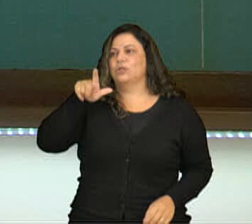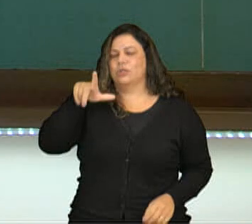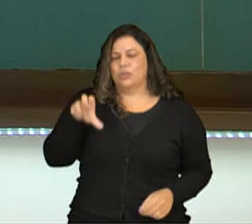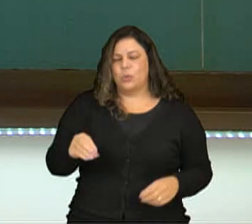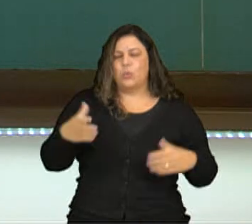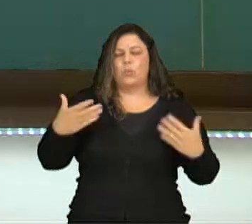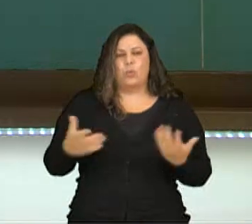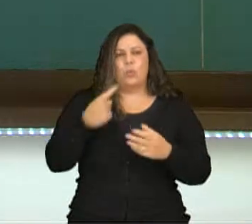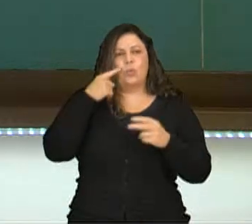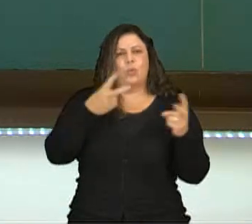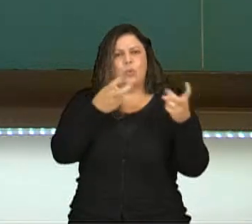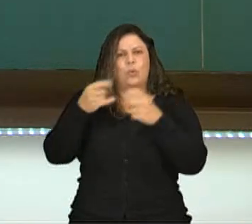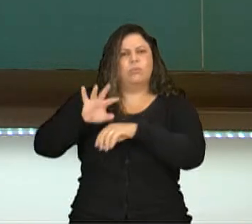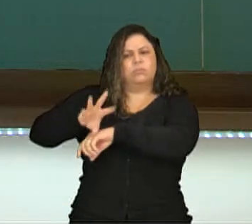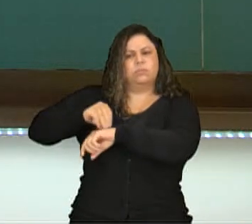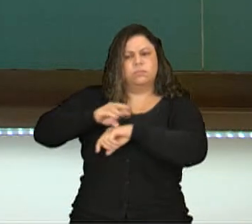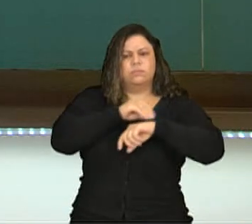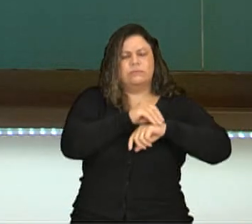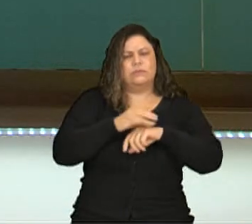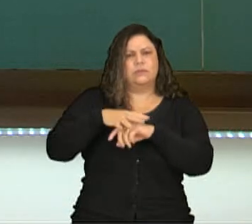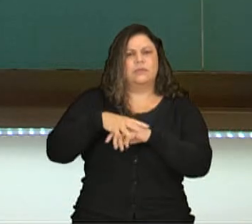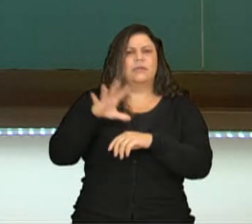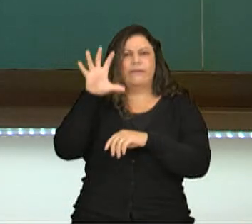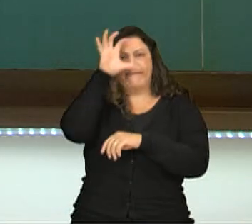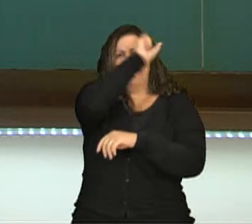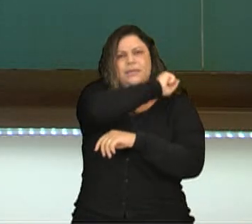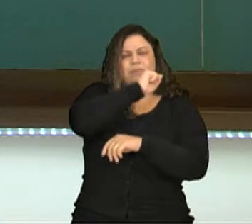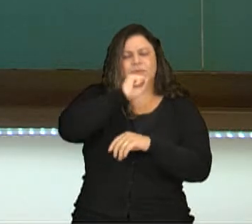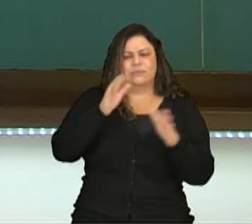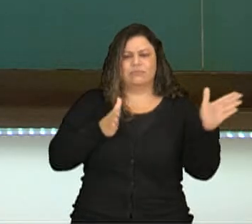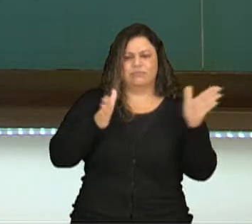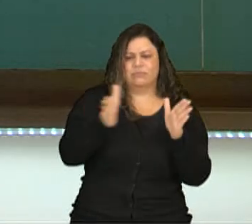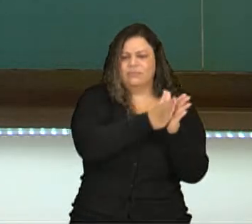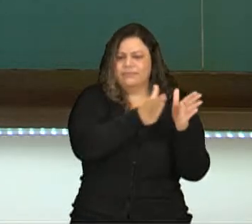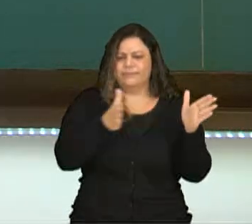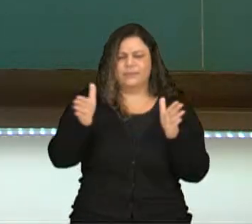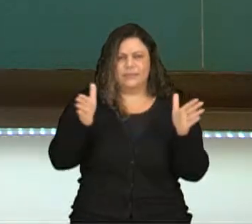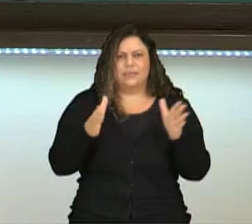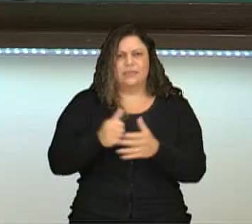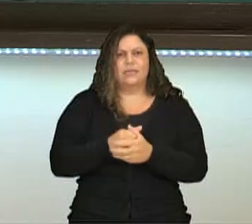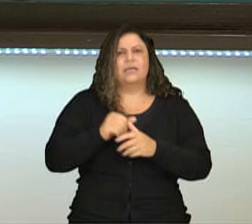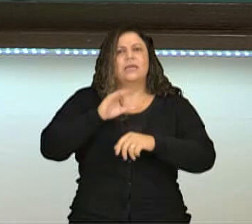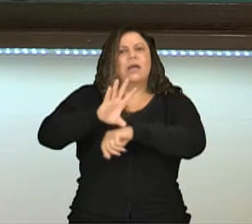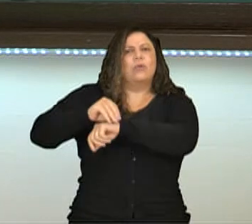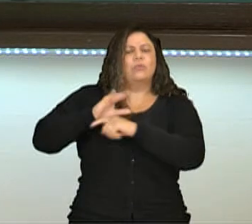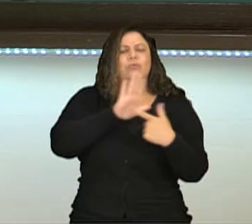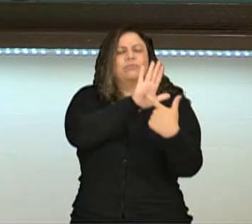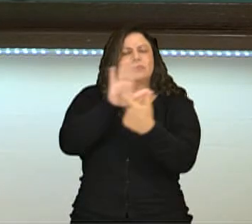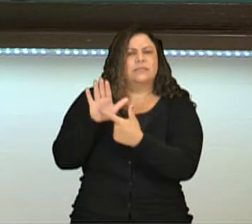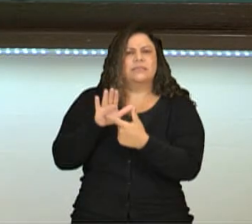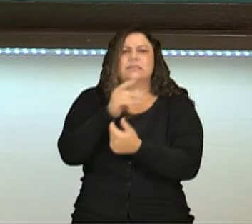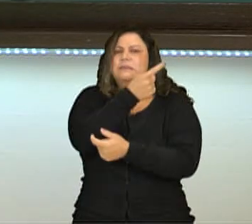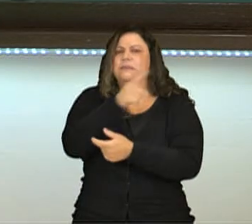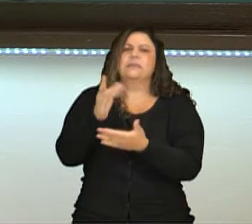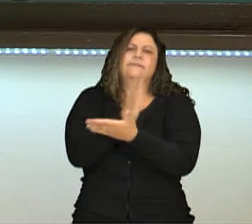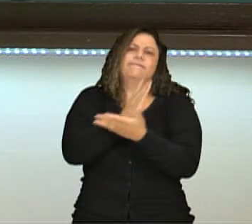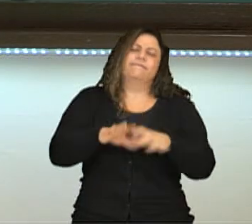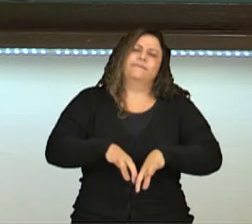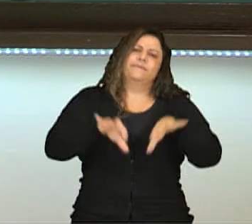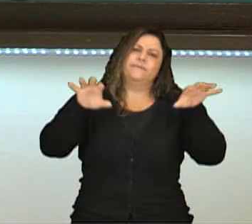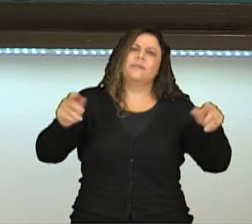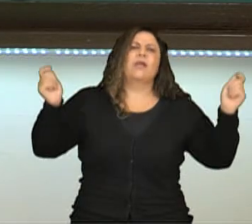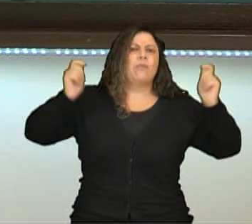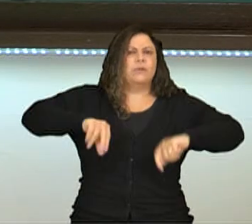conhecimento adquirido até aquele momento. Então, isso mostra que o conhecimento não é separado, ele pode ser usado,